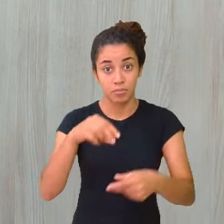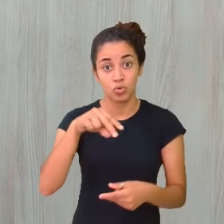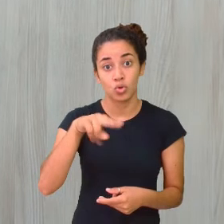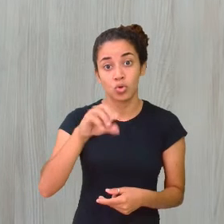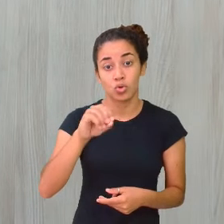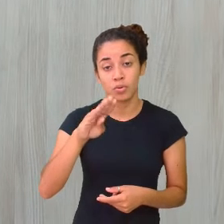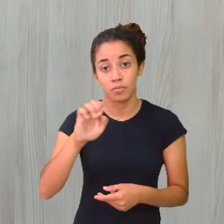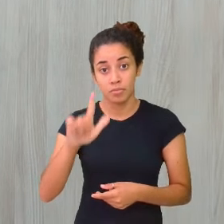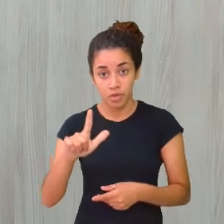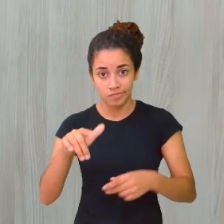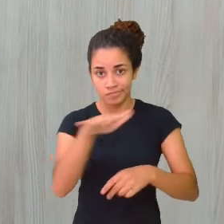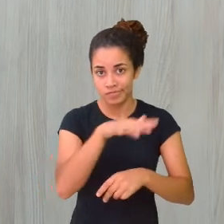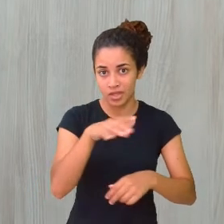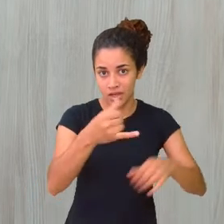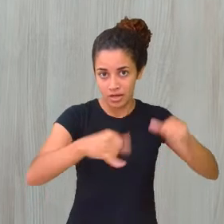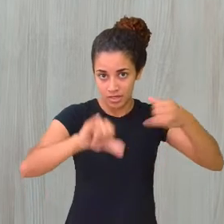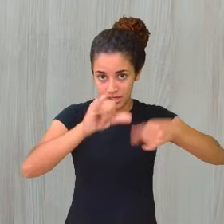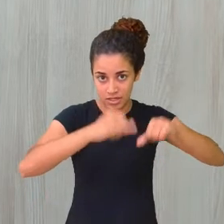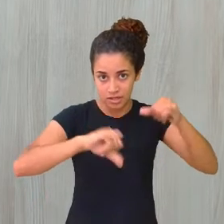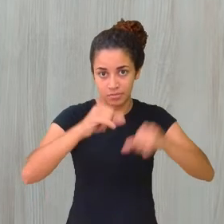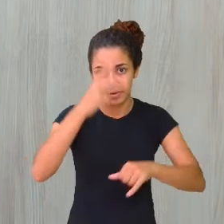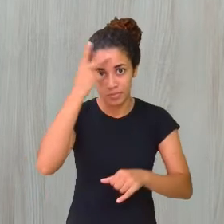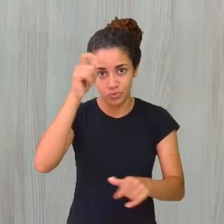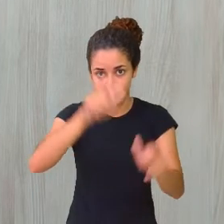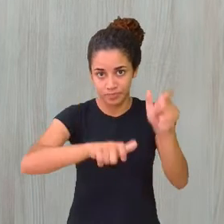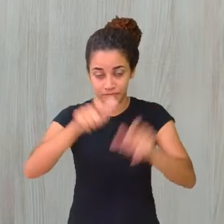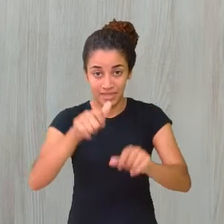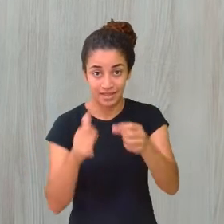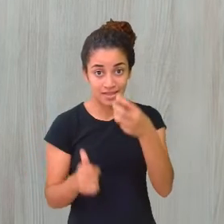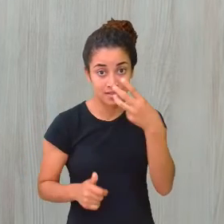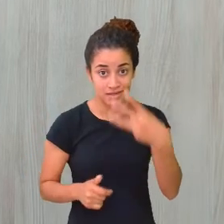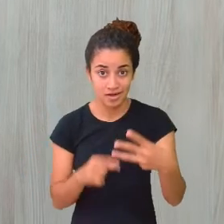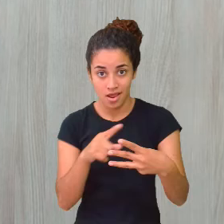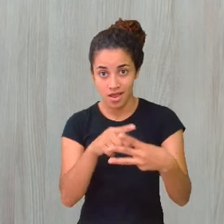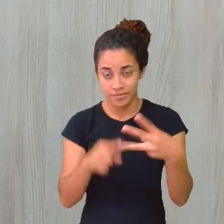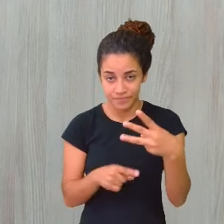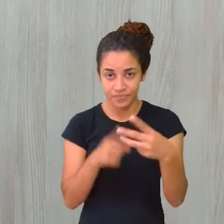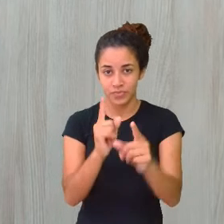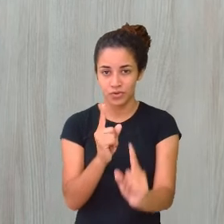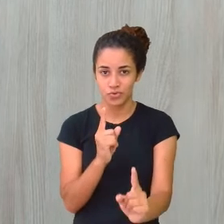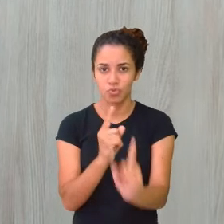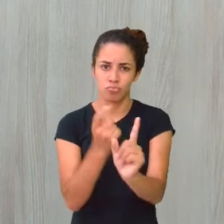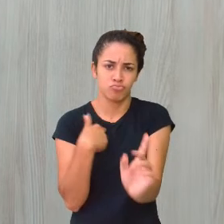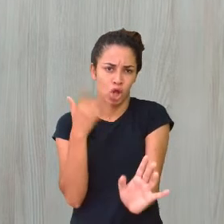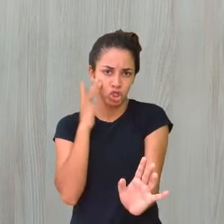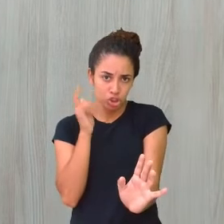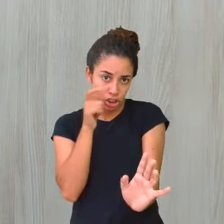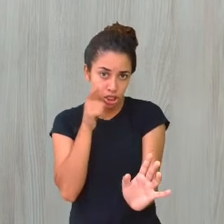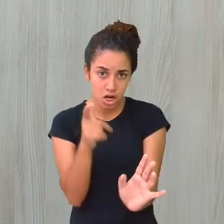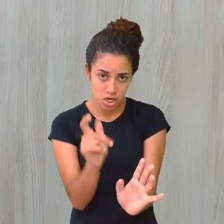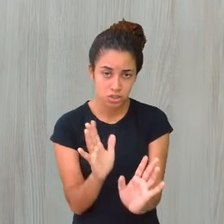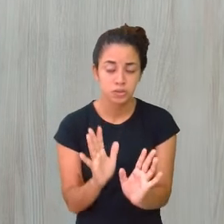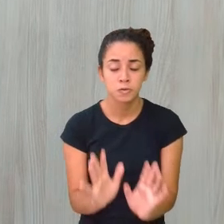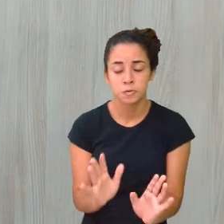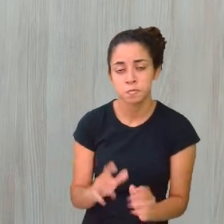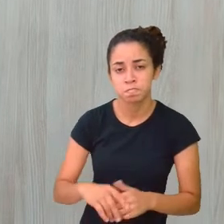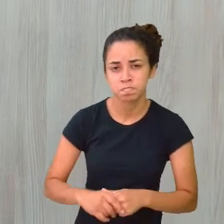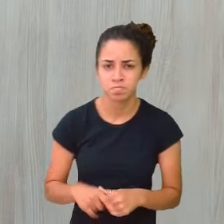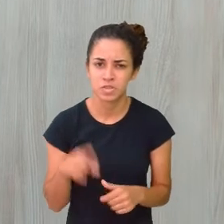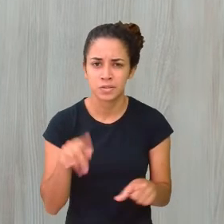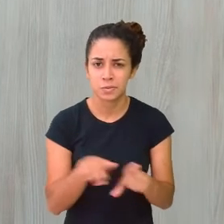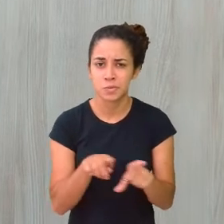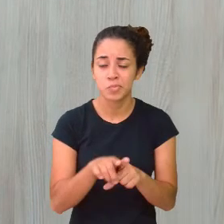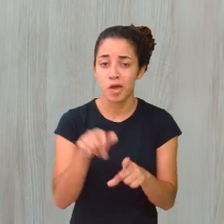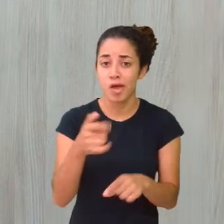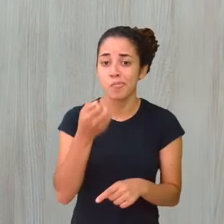para 3 personagens, né, cientistas. Sim. Eles descobriram, eu achei isso interessante, não é? E é interessante os nossos